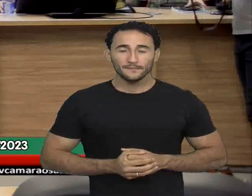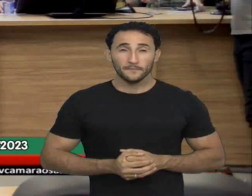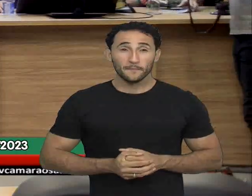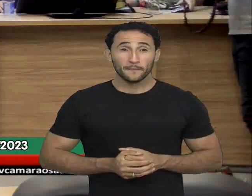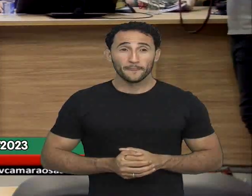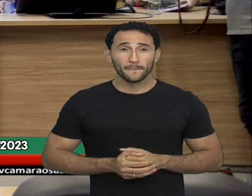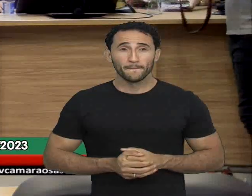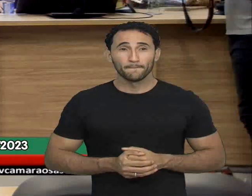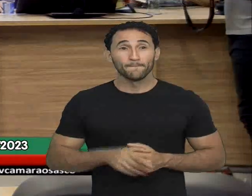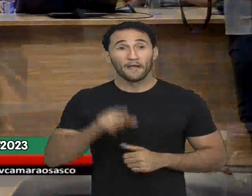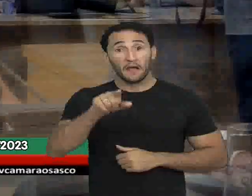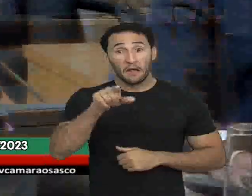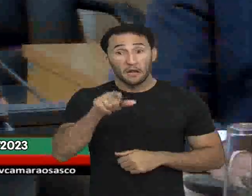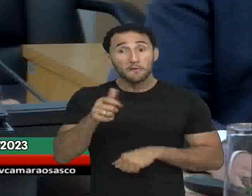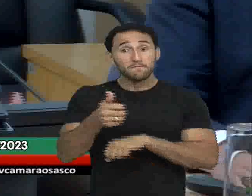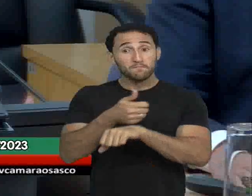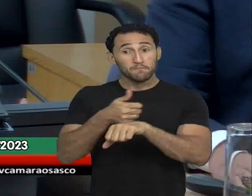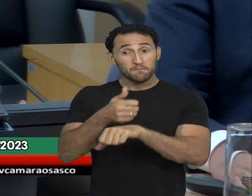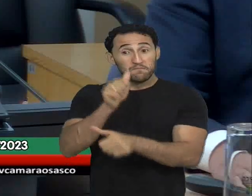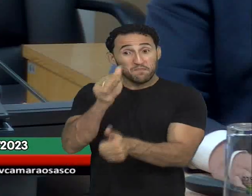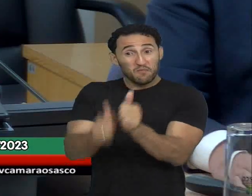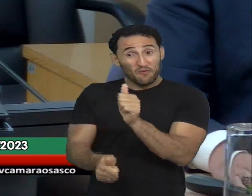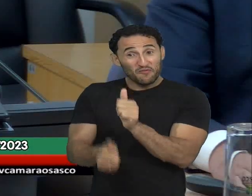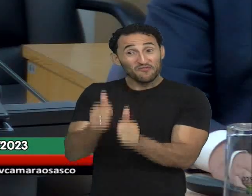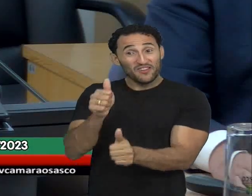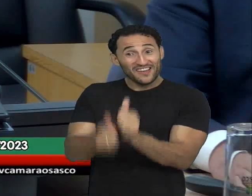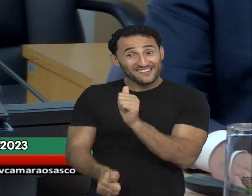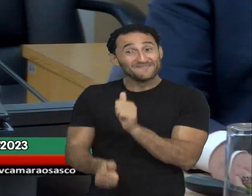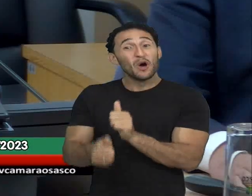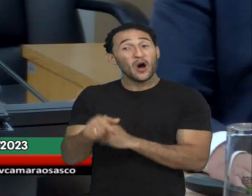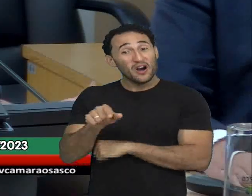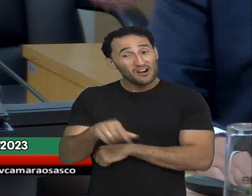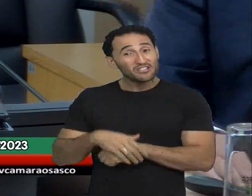Esse daí é atleta, né? Inclusive, falar de atleta, doutor,